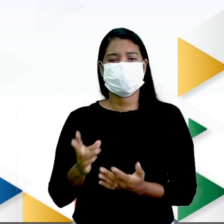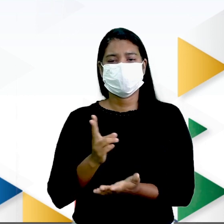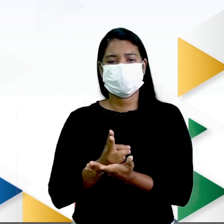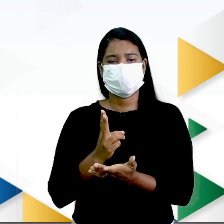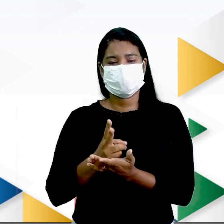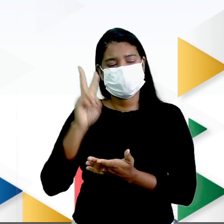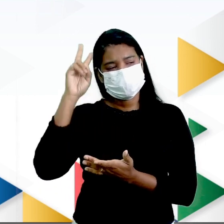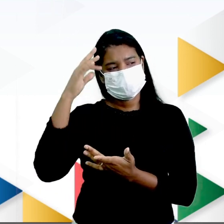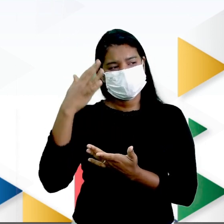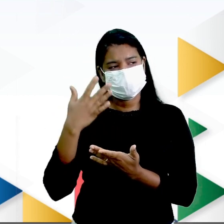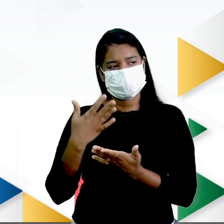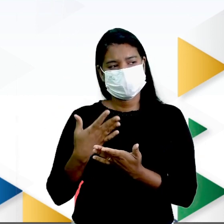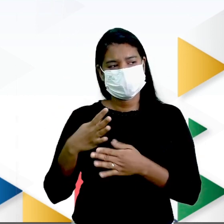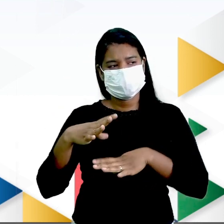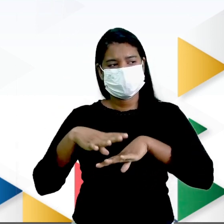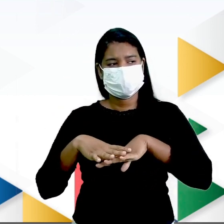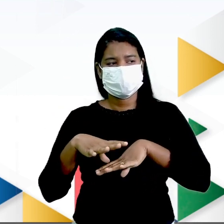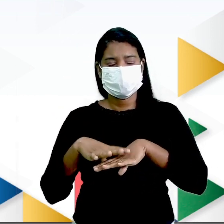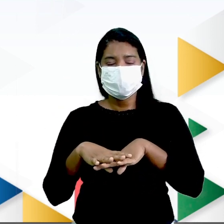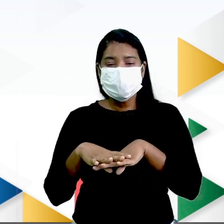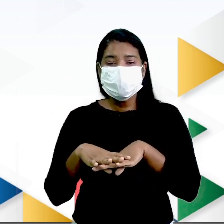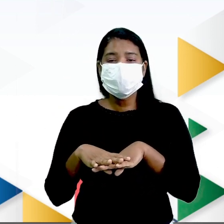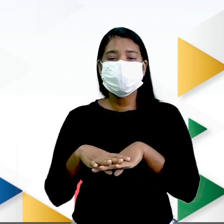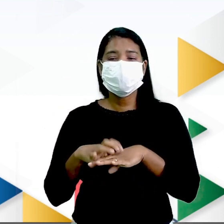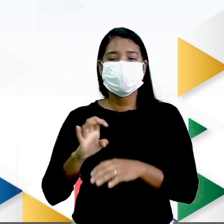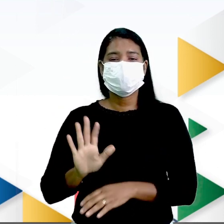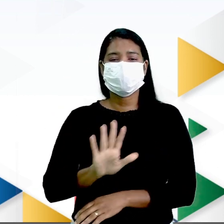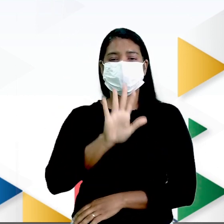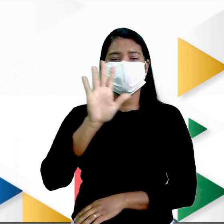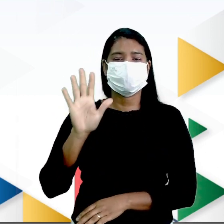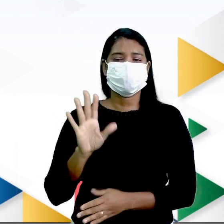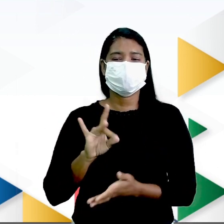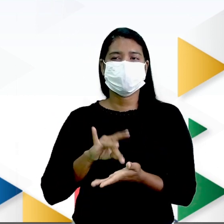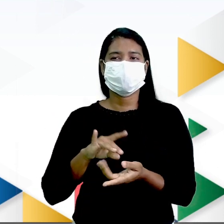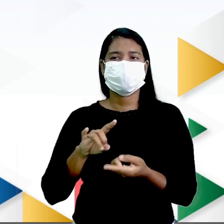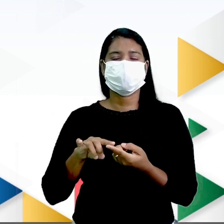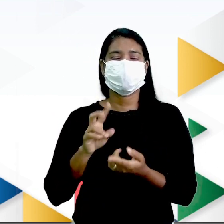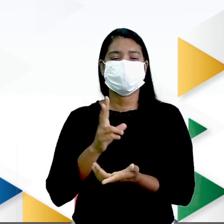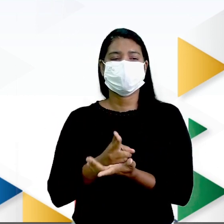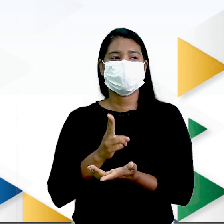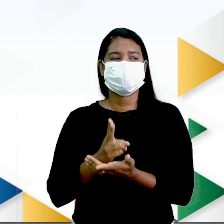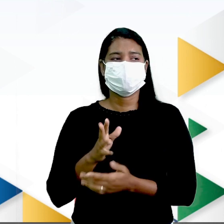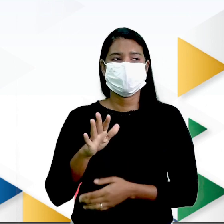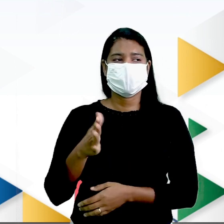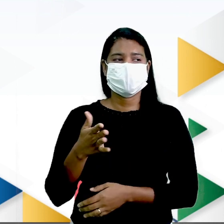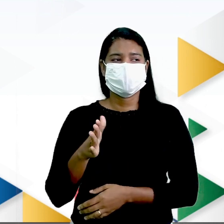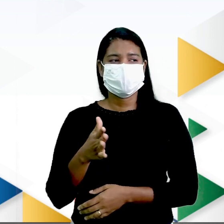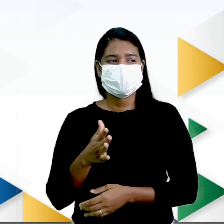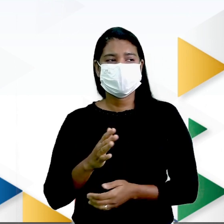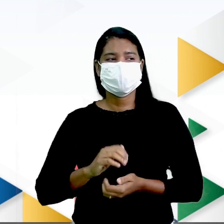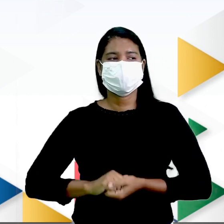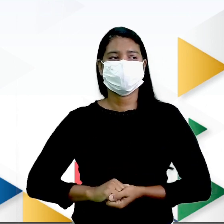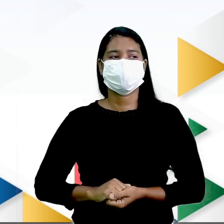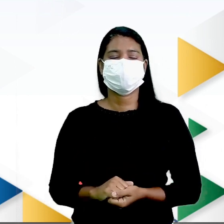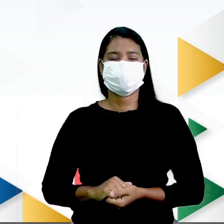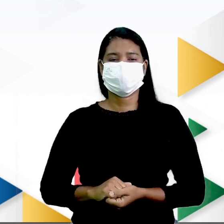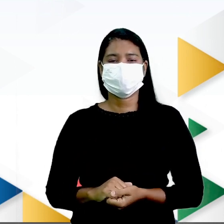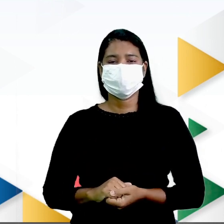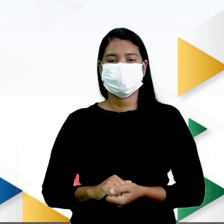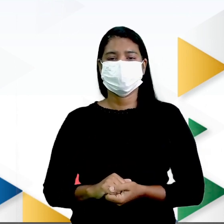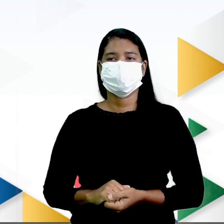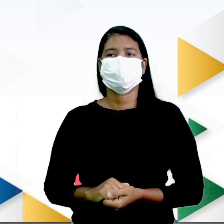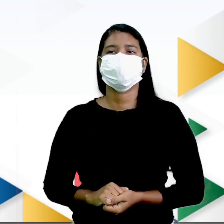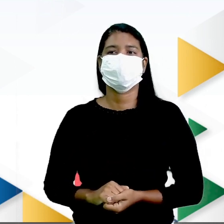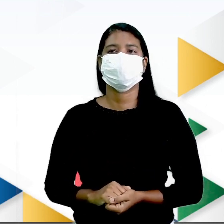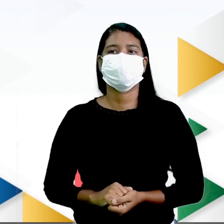de história da matemática ou história de uma forma geral, sempre a gente vai ter uma variabilidade entre o espaço, tá?